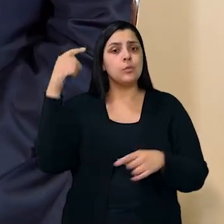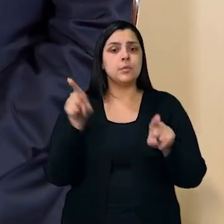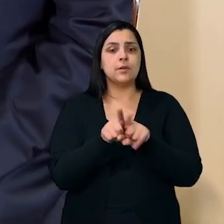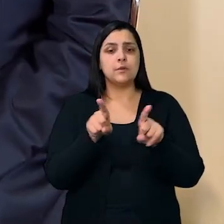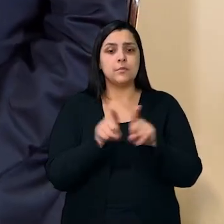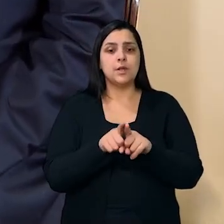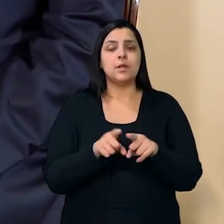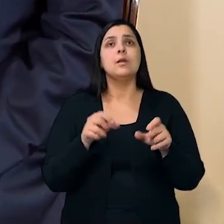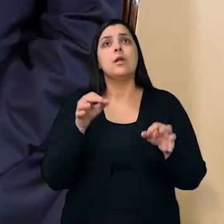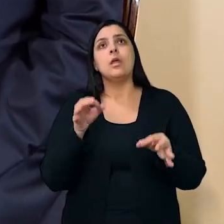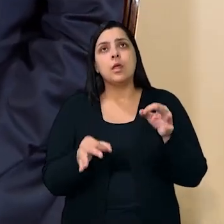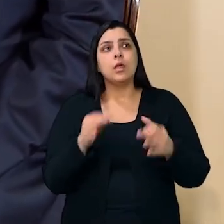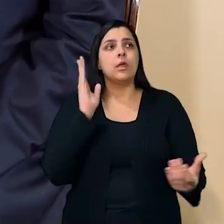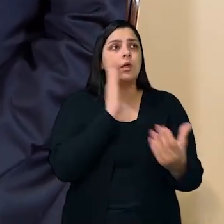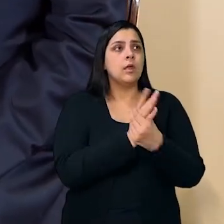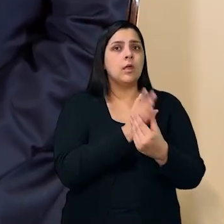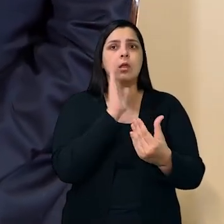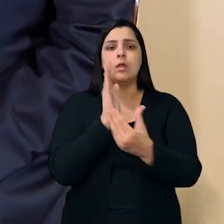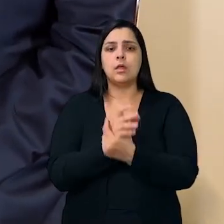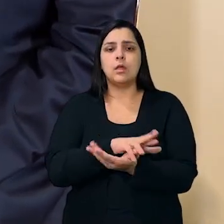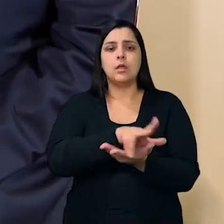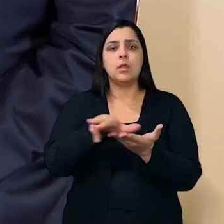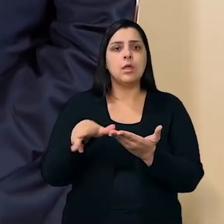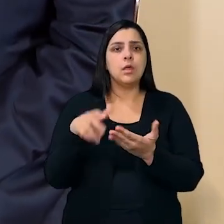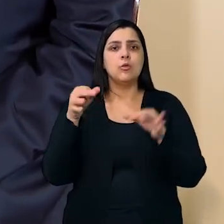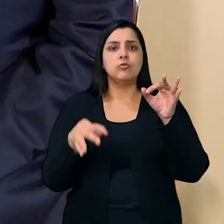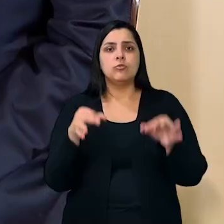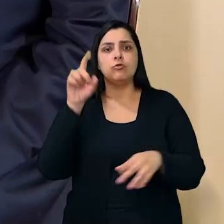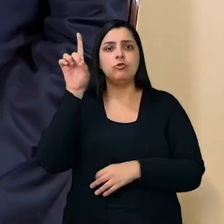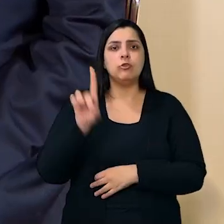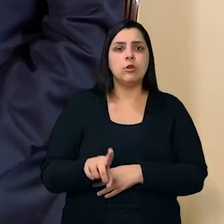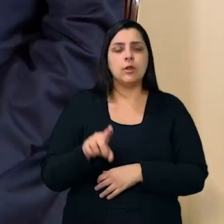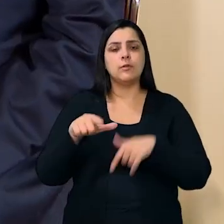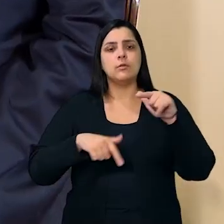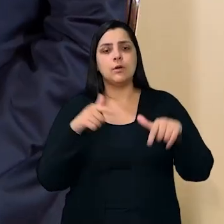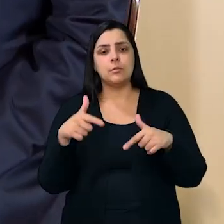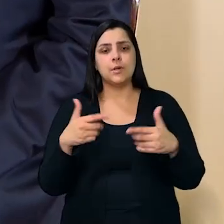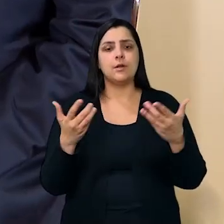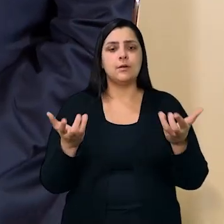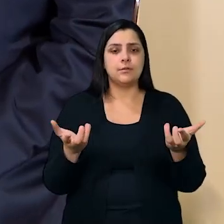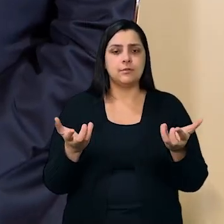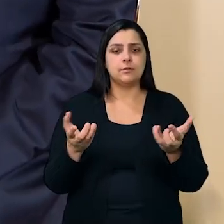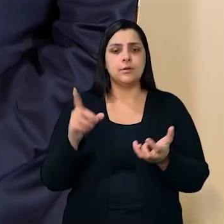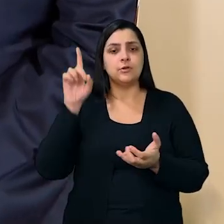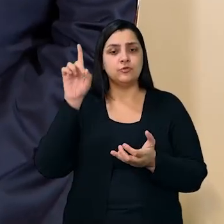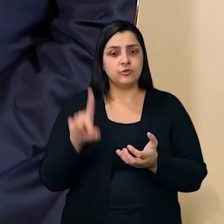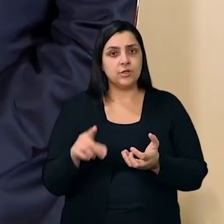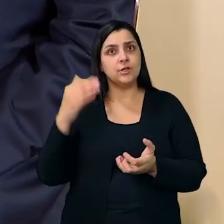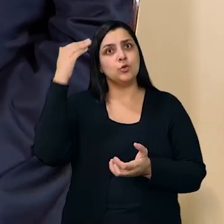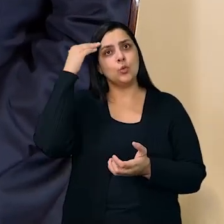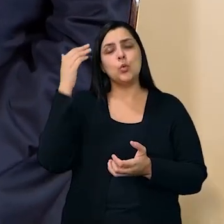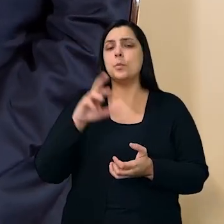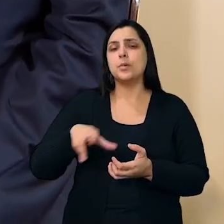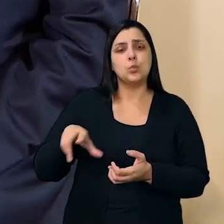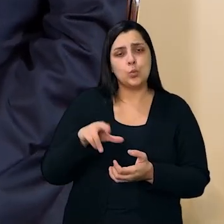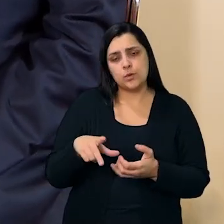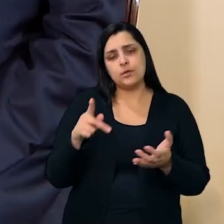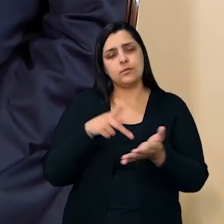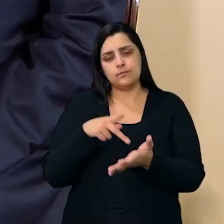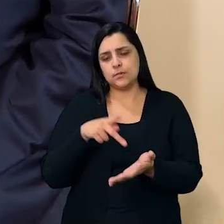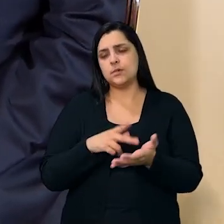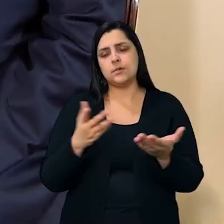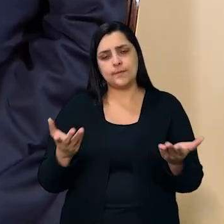culpa à judicialização, ao direito do trabalho e ao processo do trabalho. Na verdade, não é o direito do trabalho que é culpado